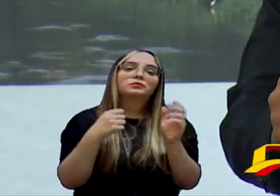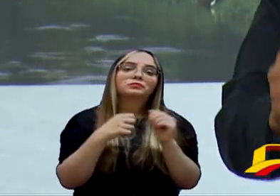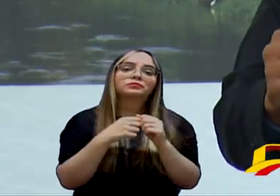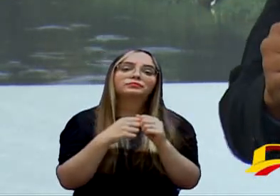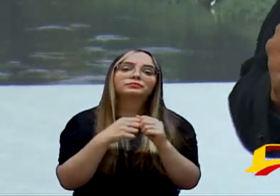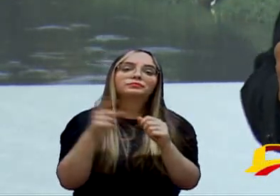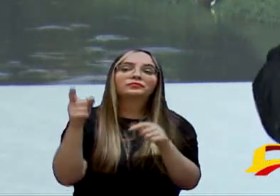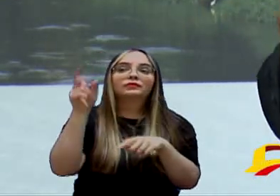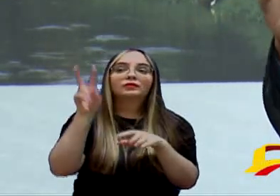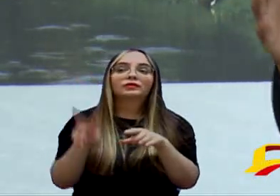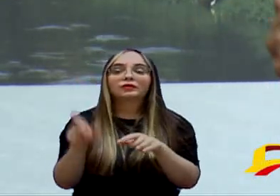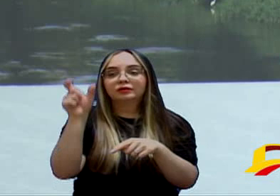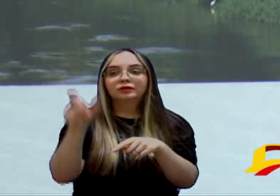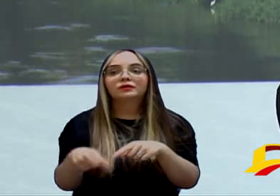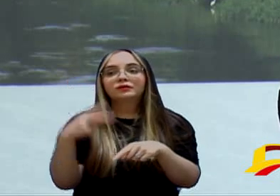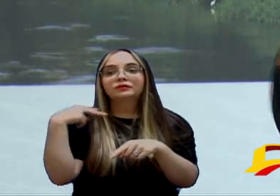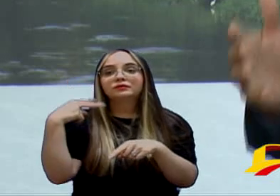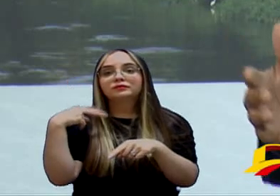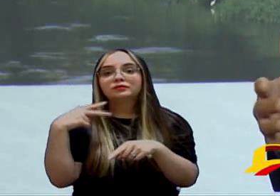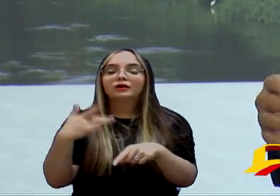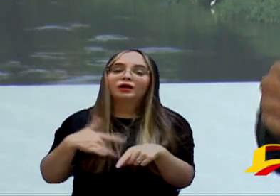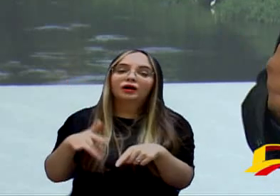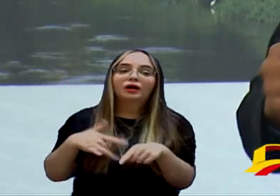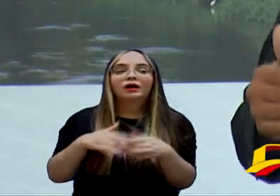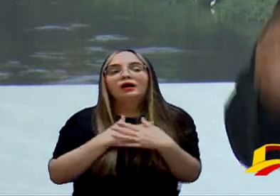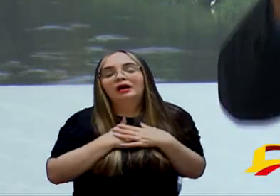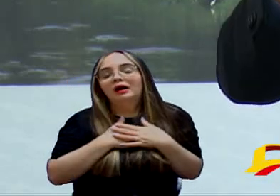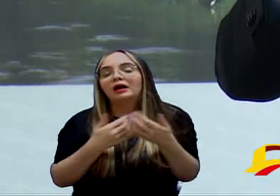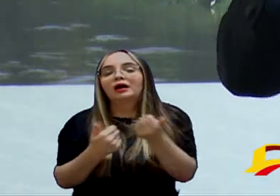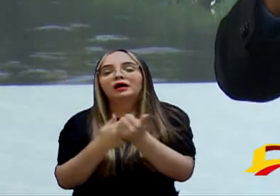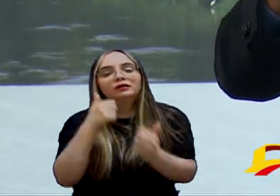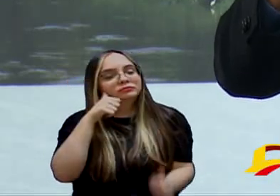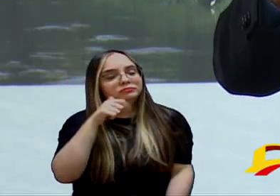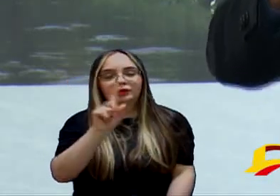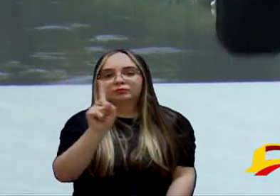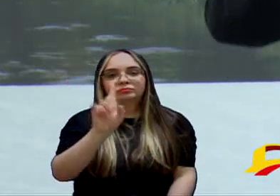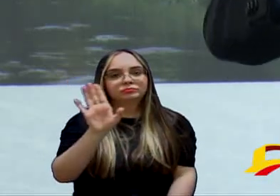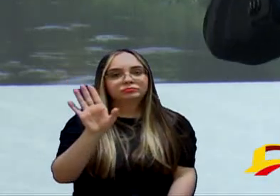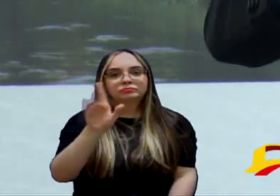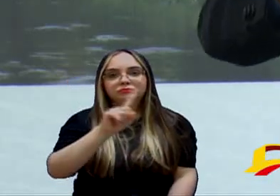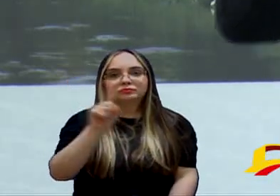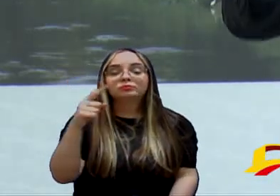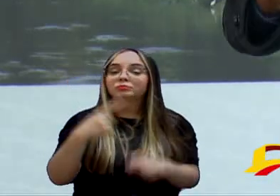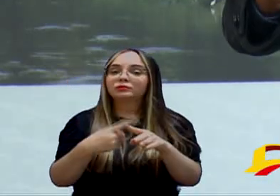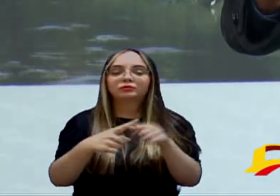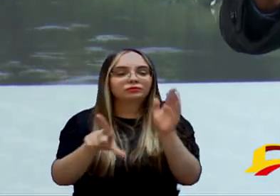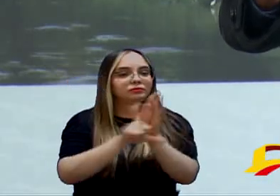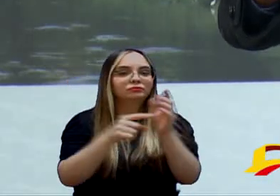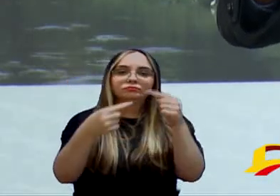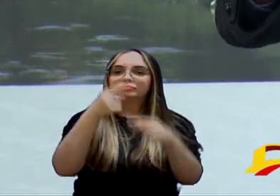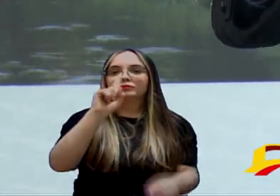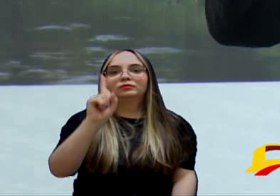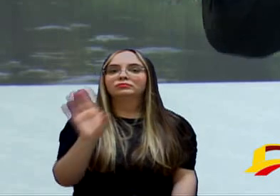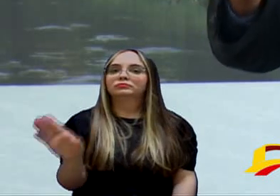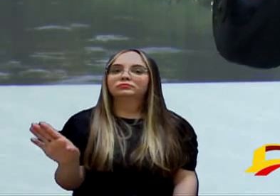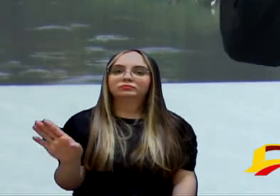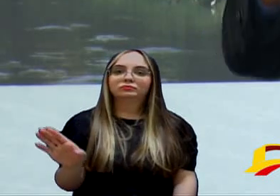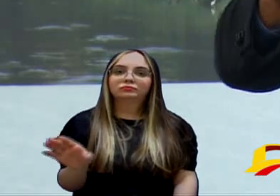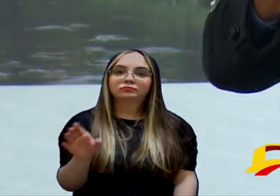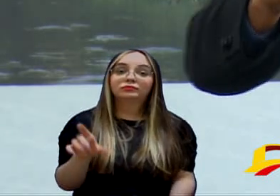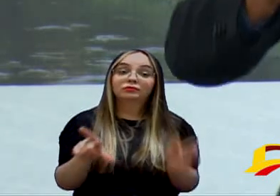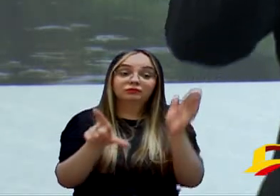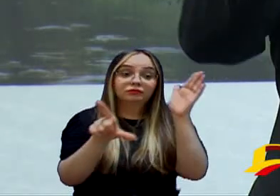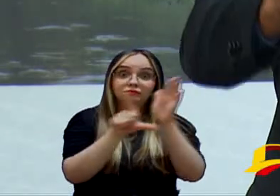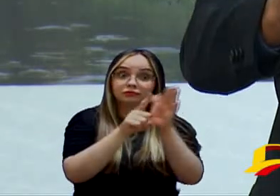uma vereadora é Coitadinha uma assessora com Não não é porque infringiu a lei e quando